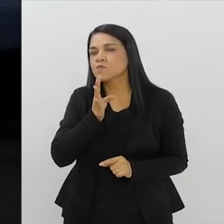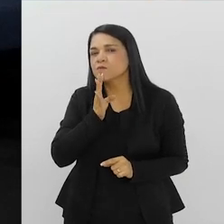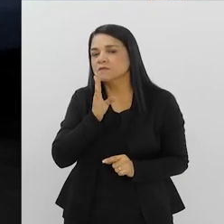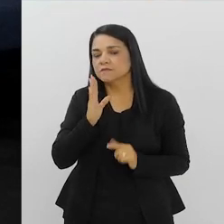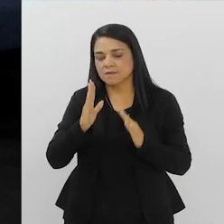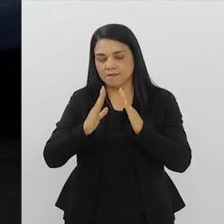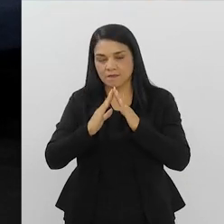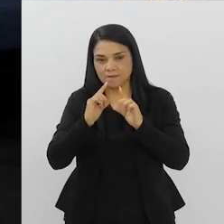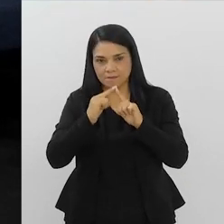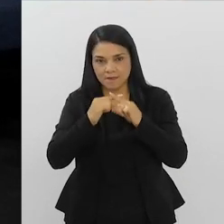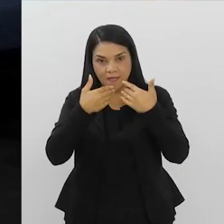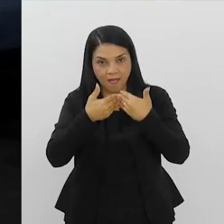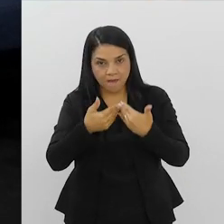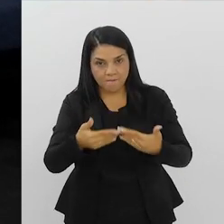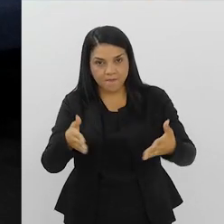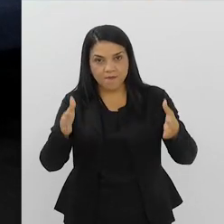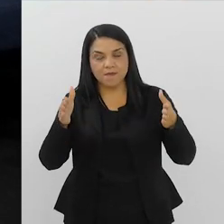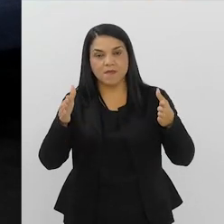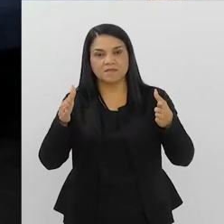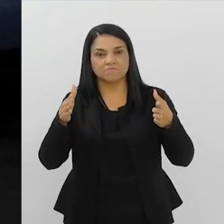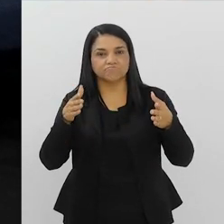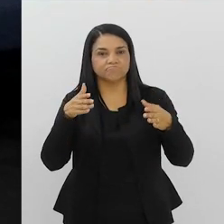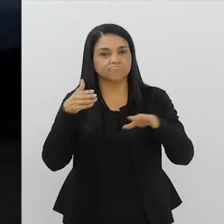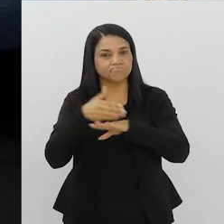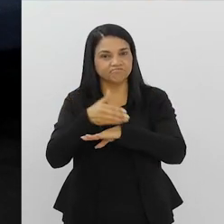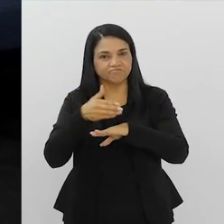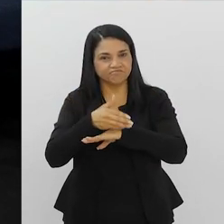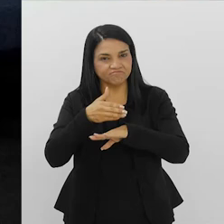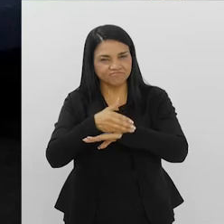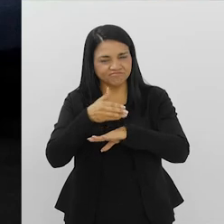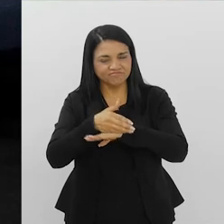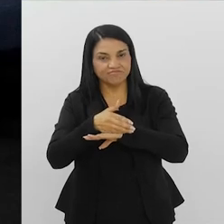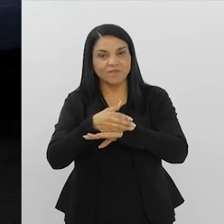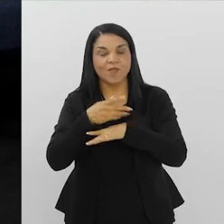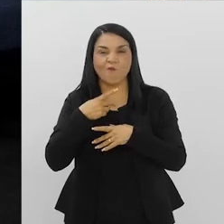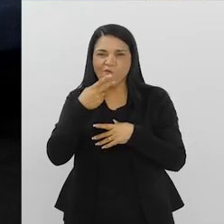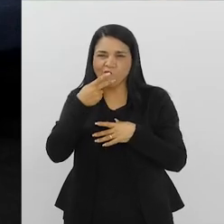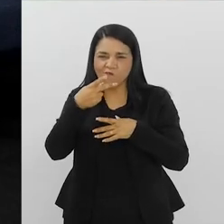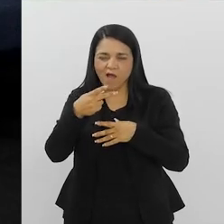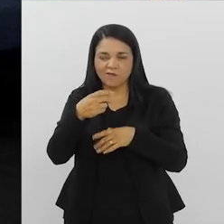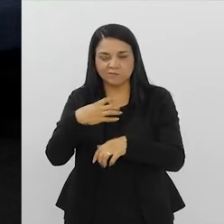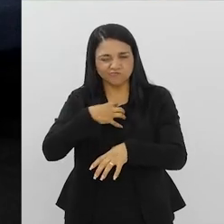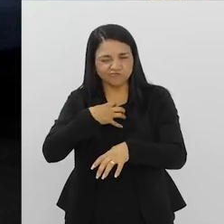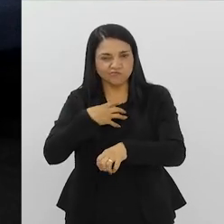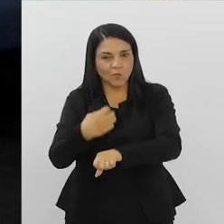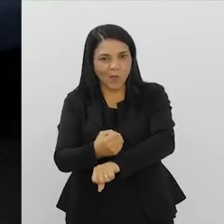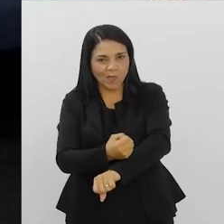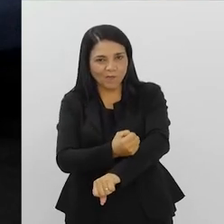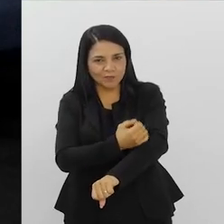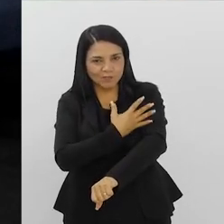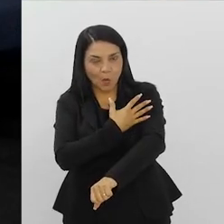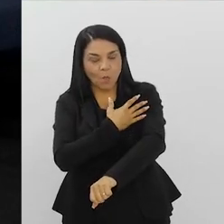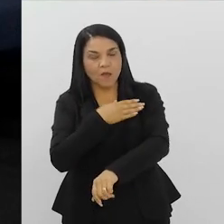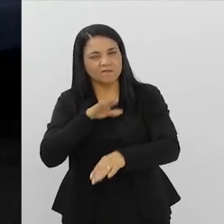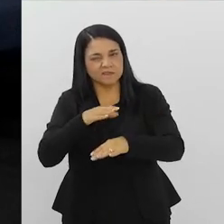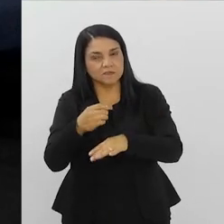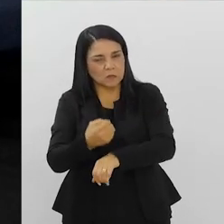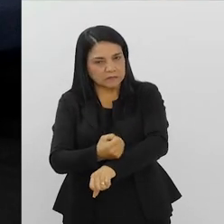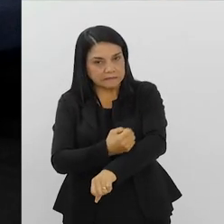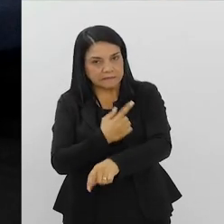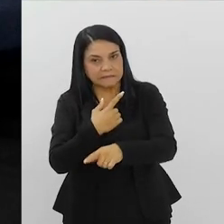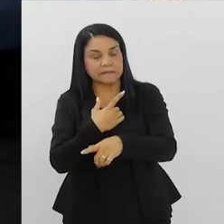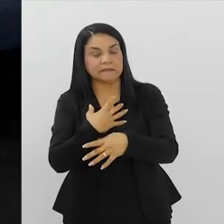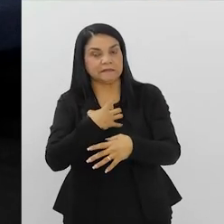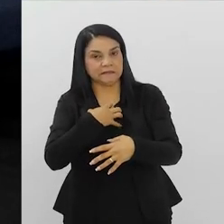atenção demais na feira que legal né Eu acho que Pela luz que brilha deles ele sempre é camisa